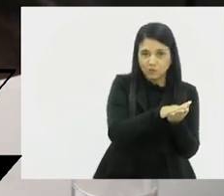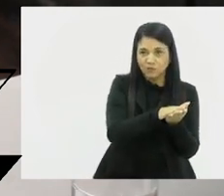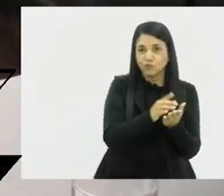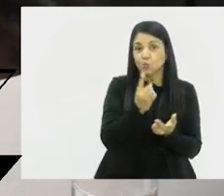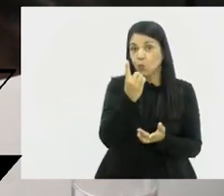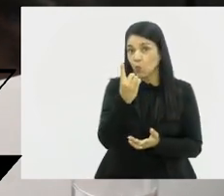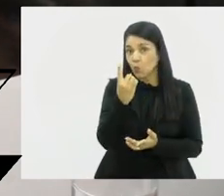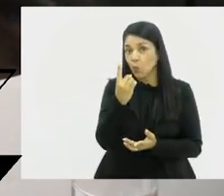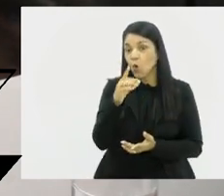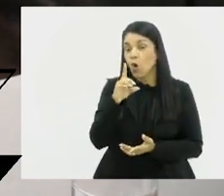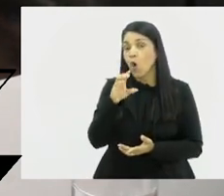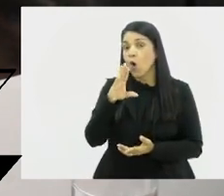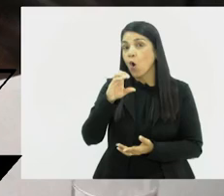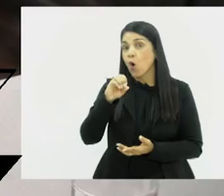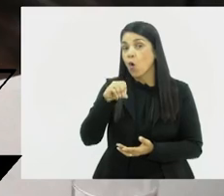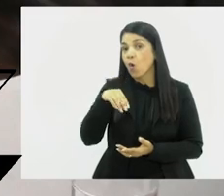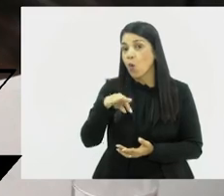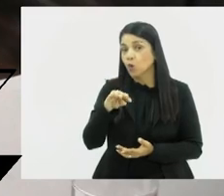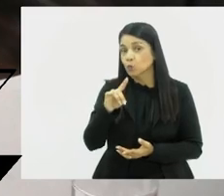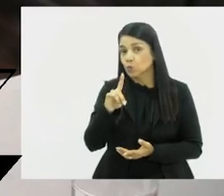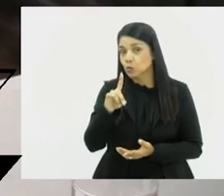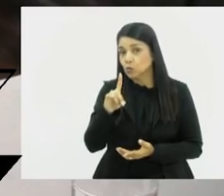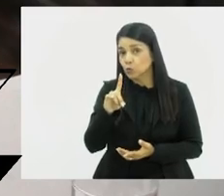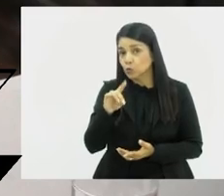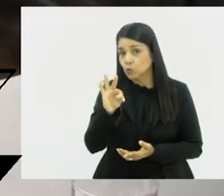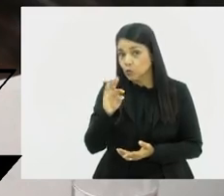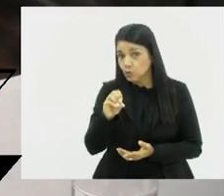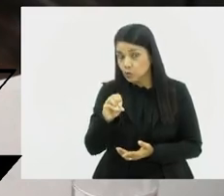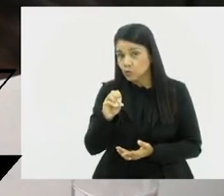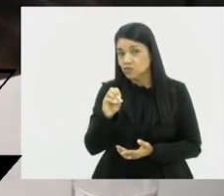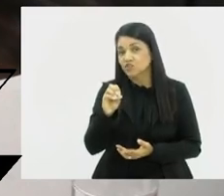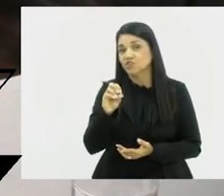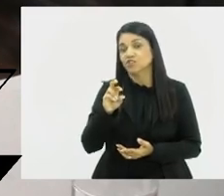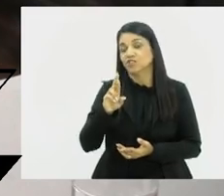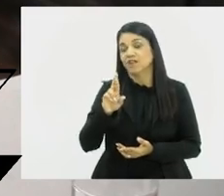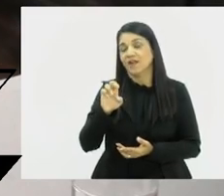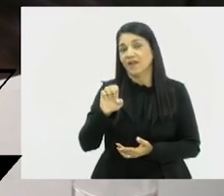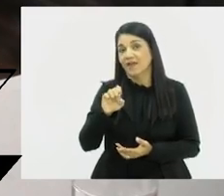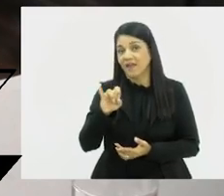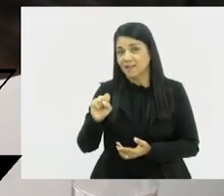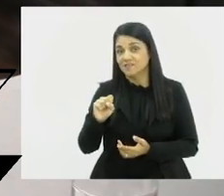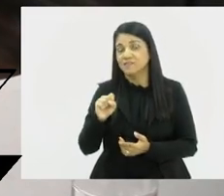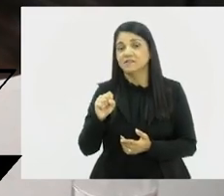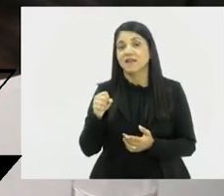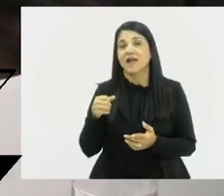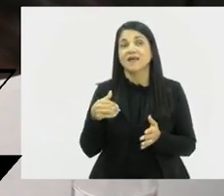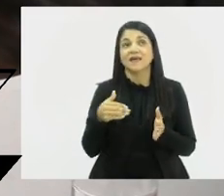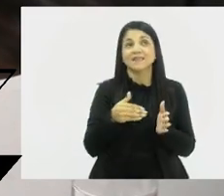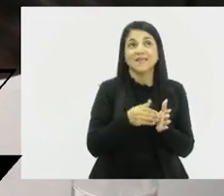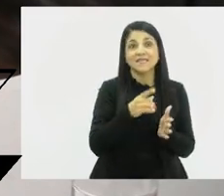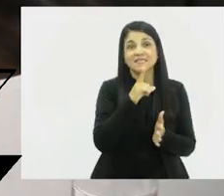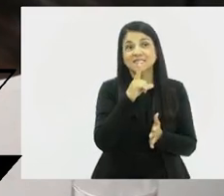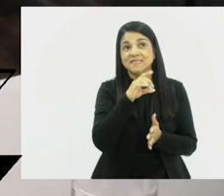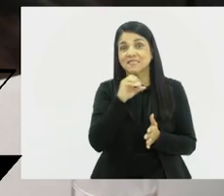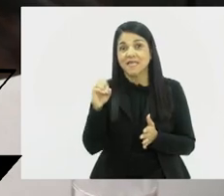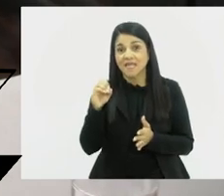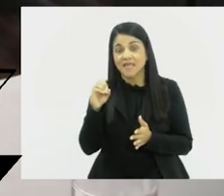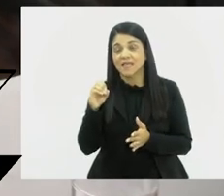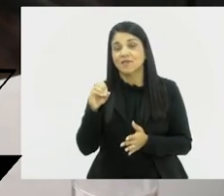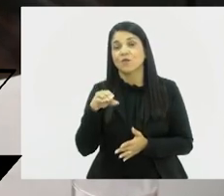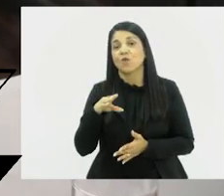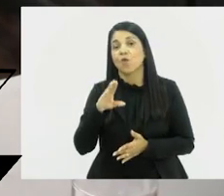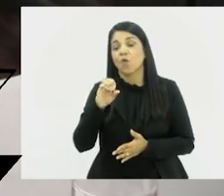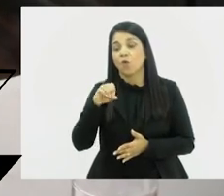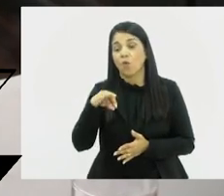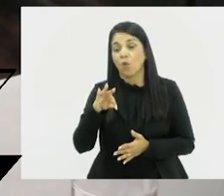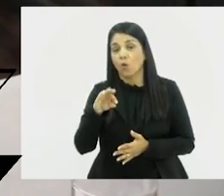em 2024. Vamos fazer a conversão do que seria 100 mil réis a 1 conto de réis. O que seria em real? Isso aí aguça até a